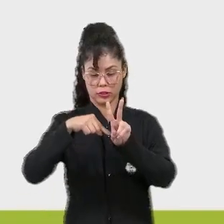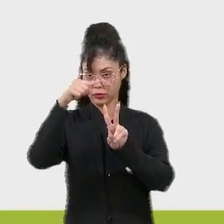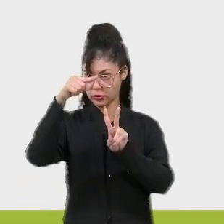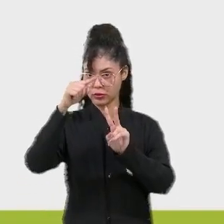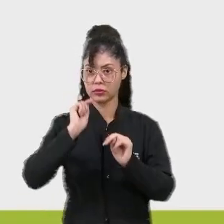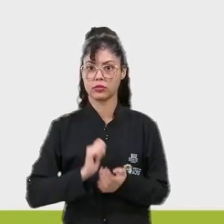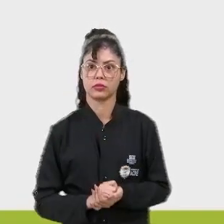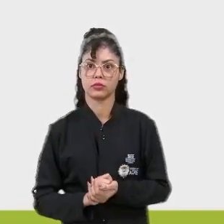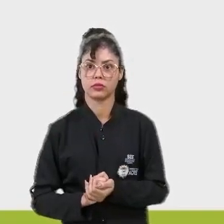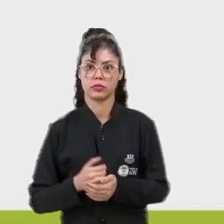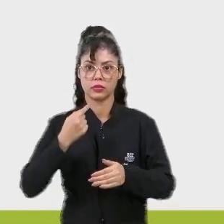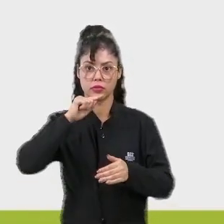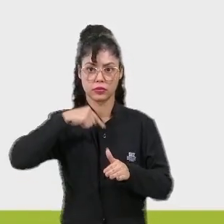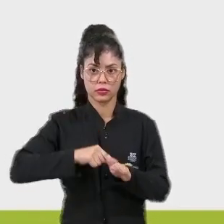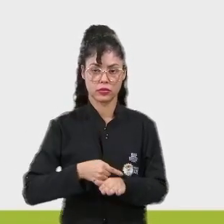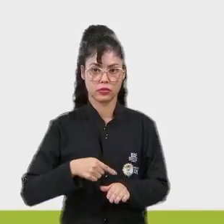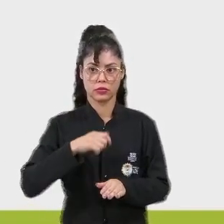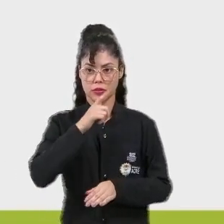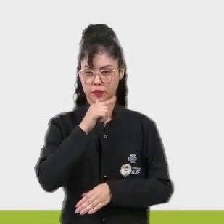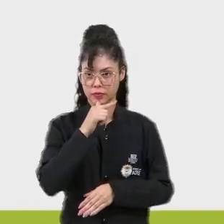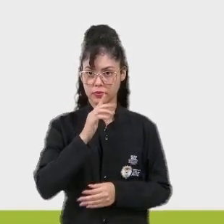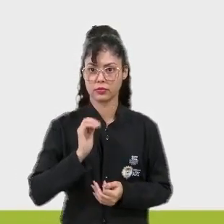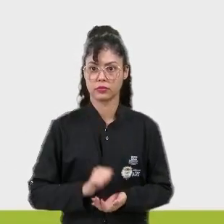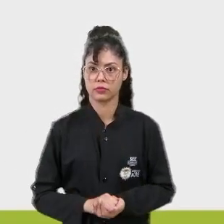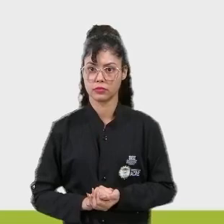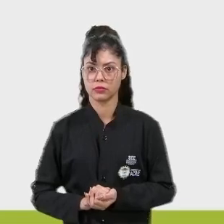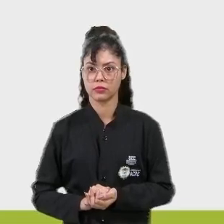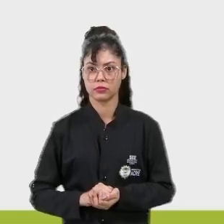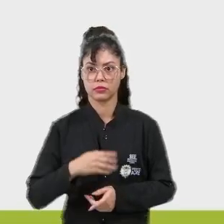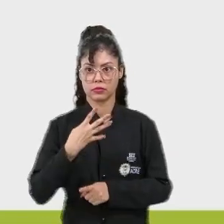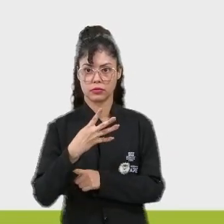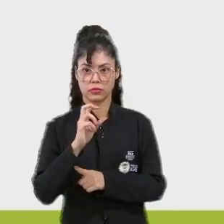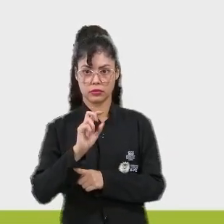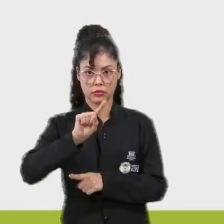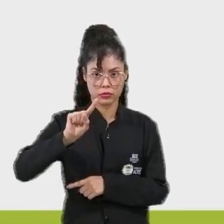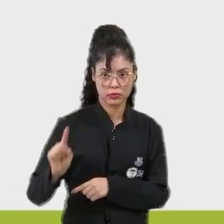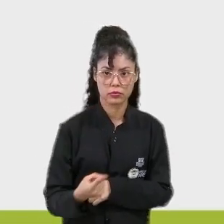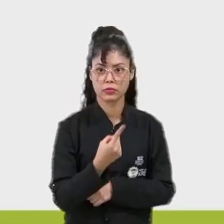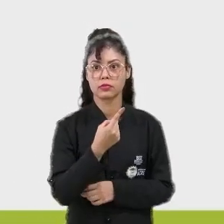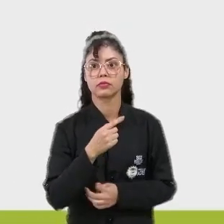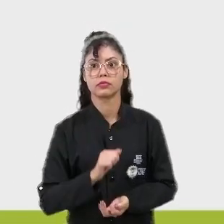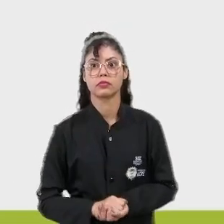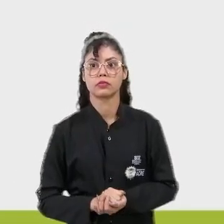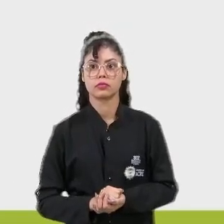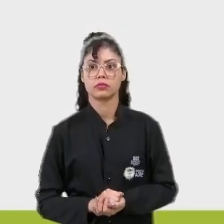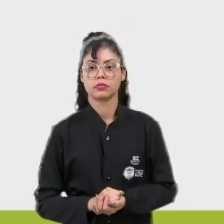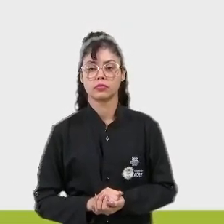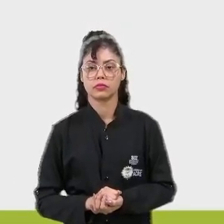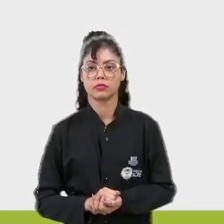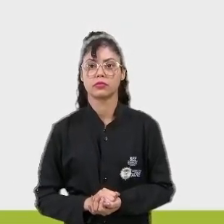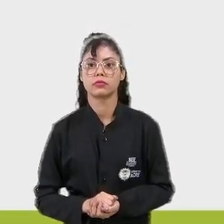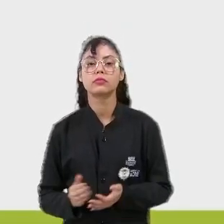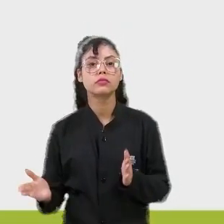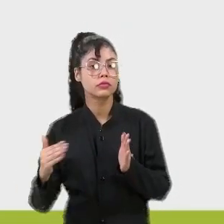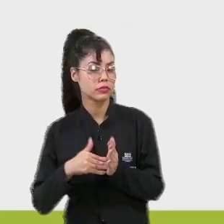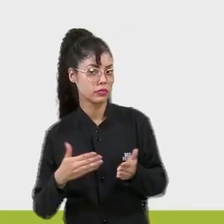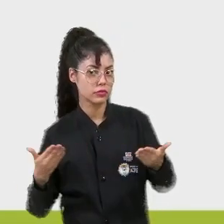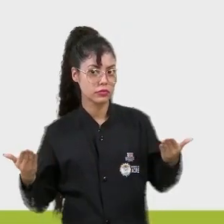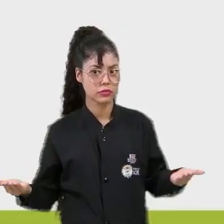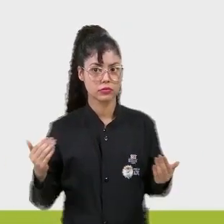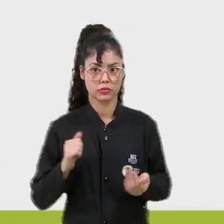do aquífero Guarani, com 45 mil quilômetros cúbicos. Até